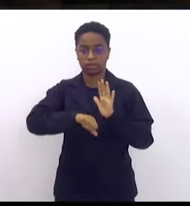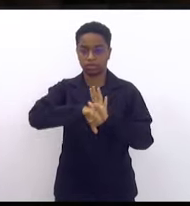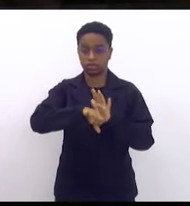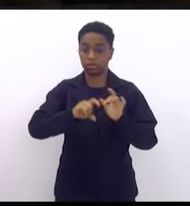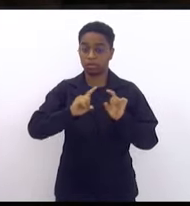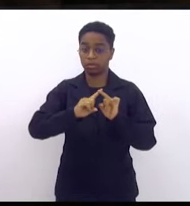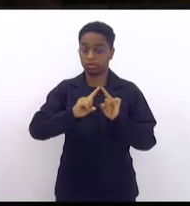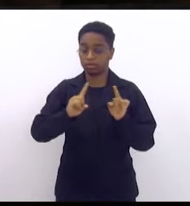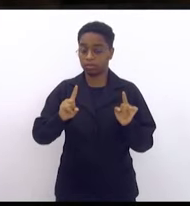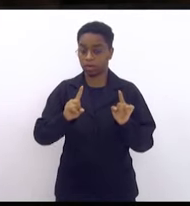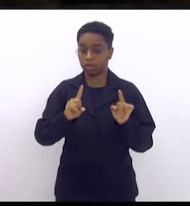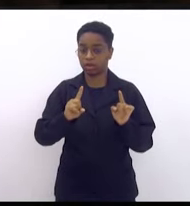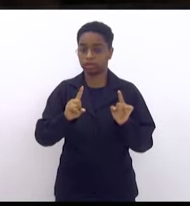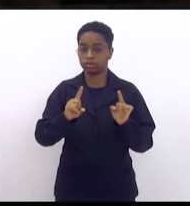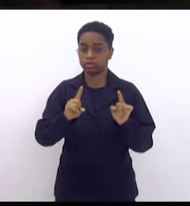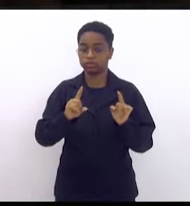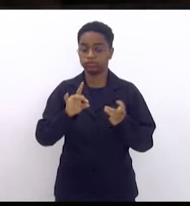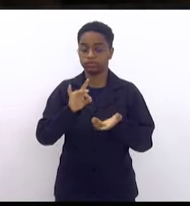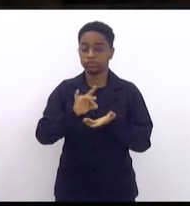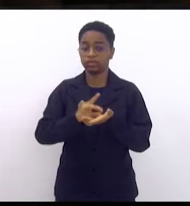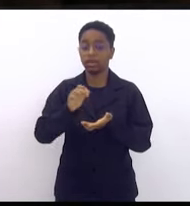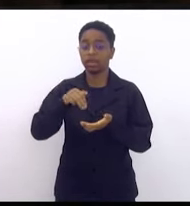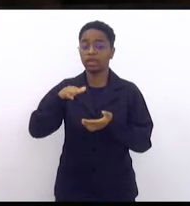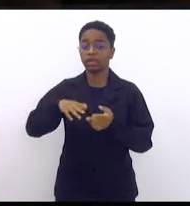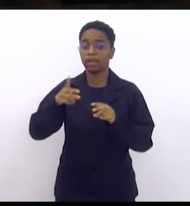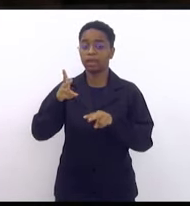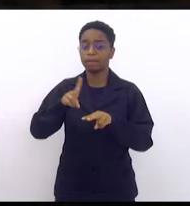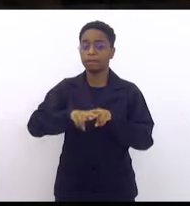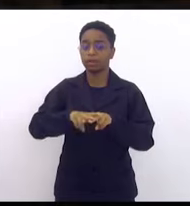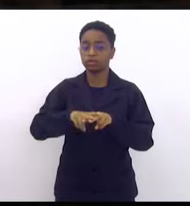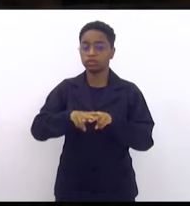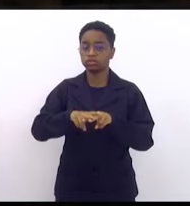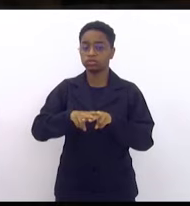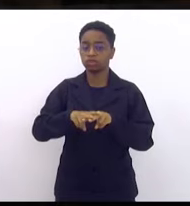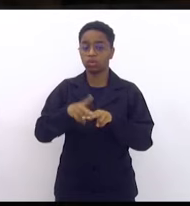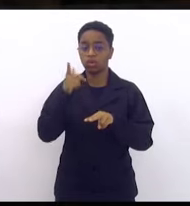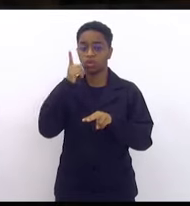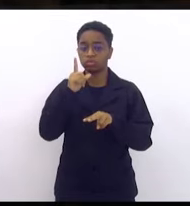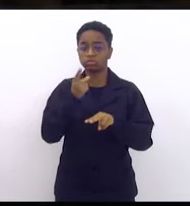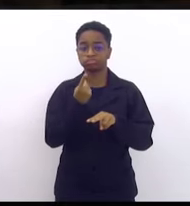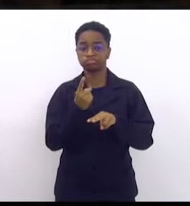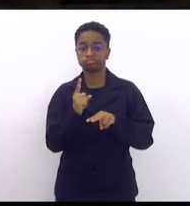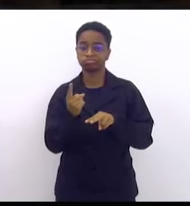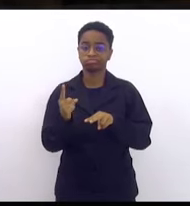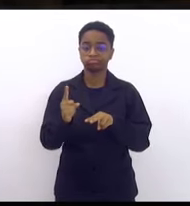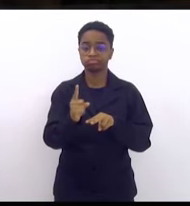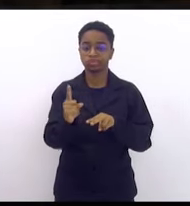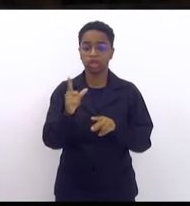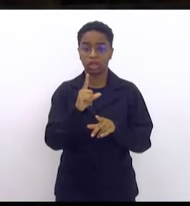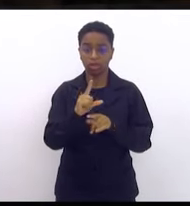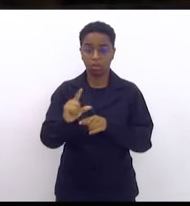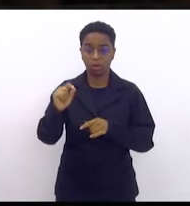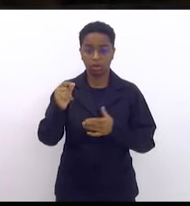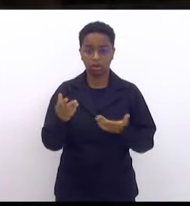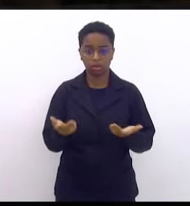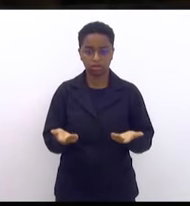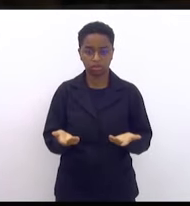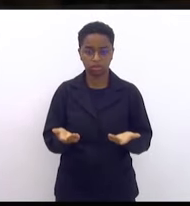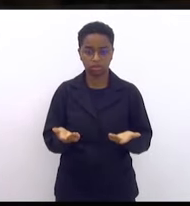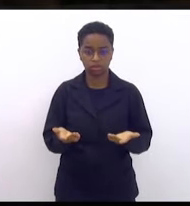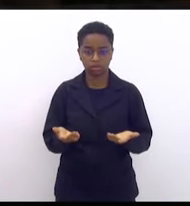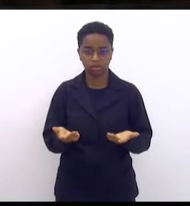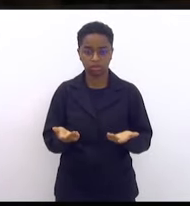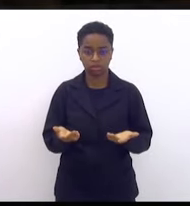tudo, quem foi preso sai pela porta da frente do presídio por